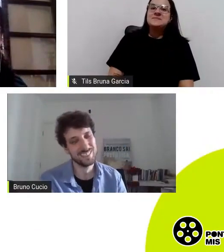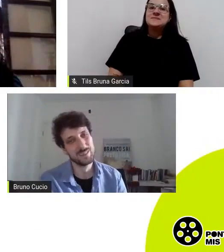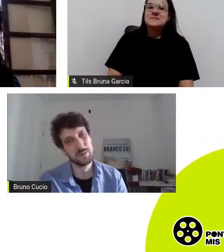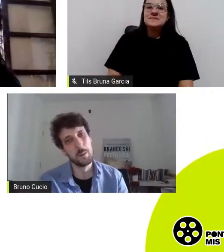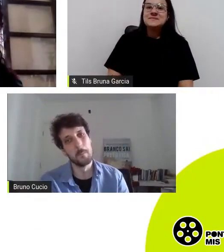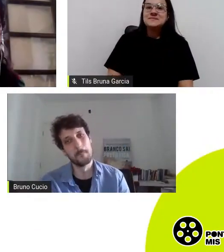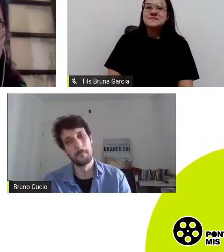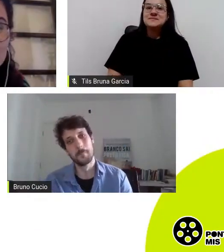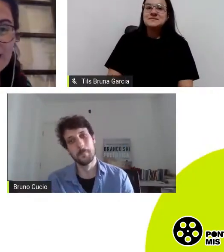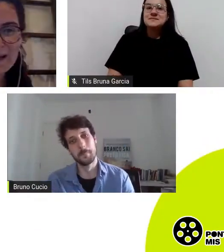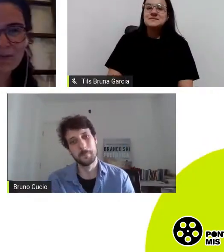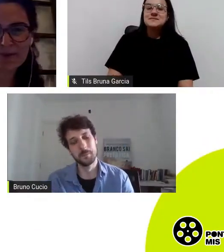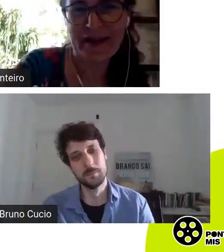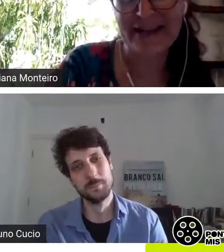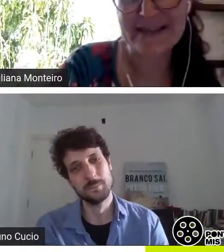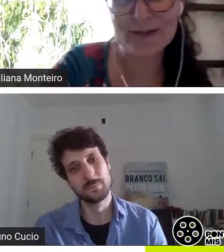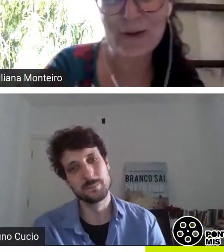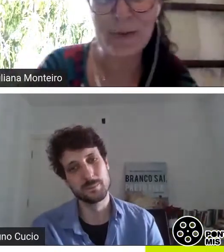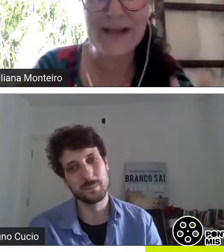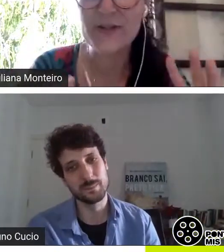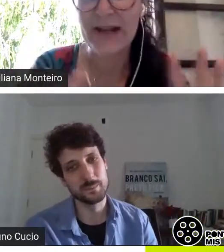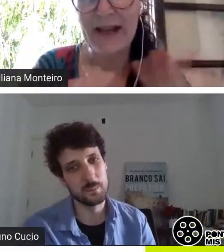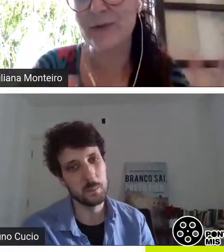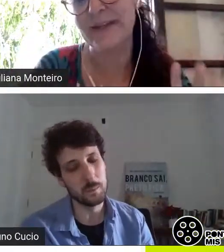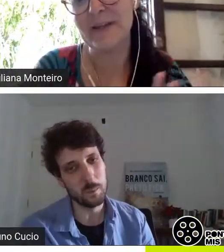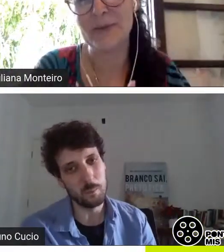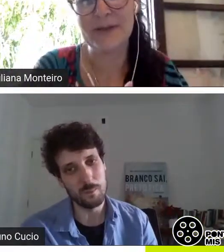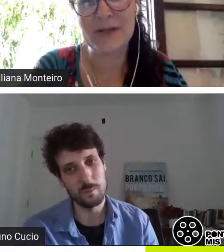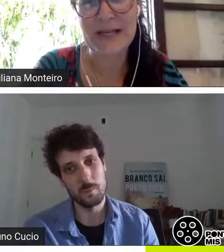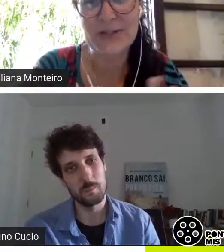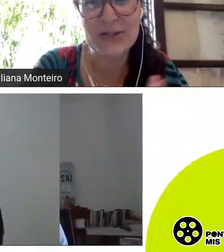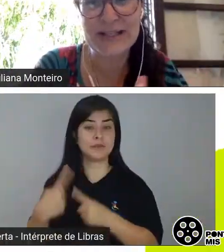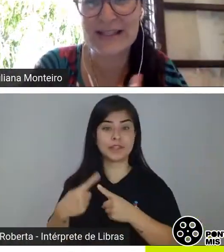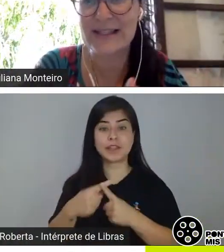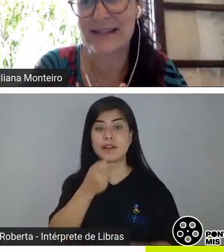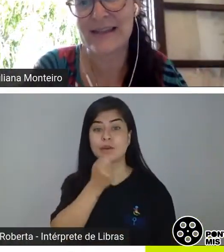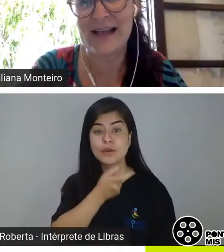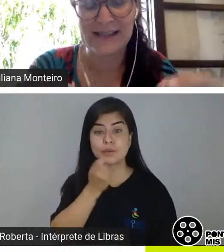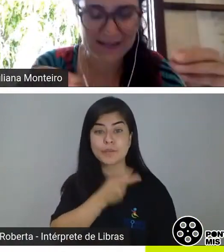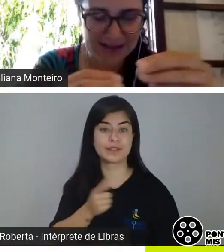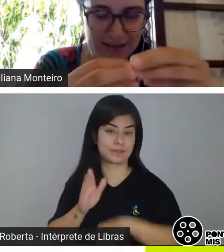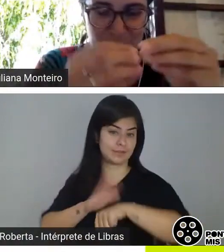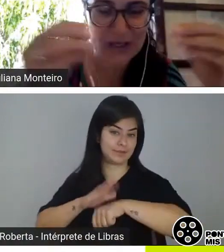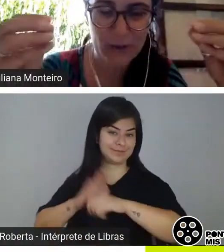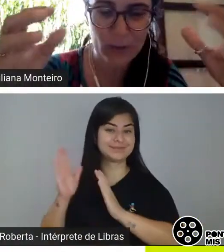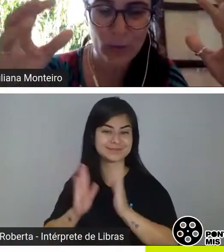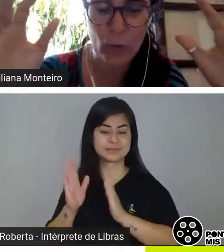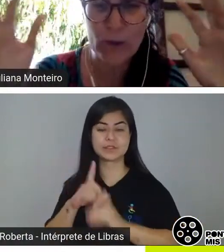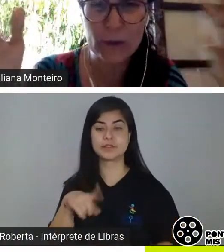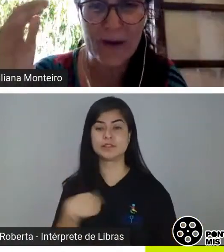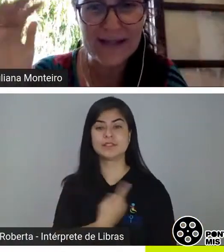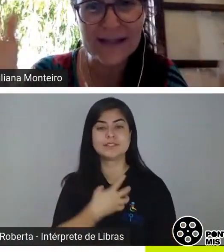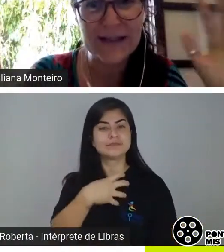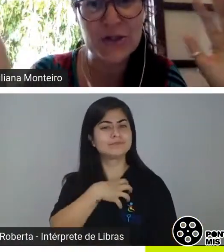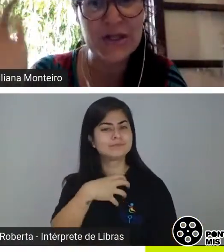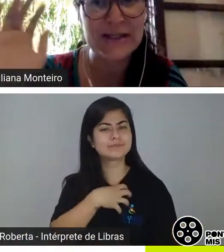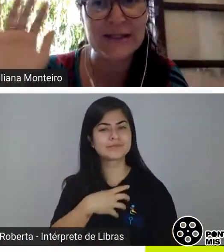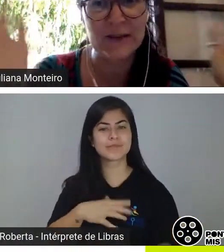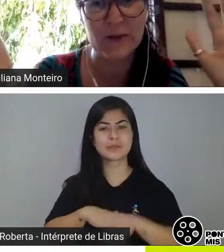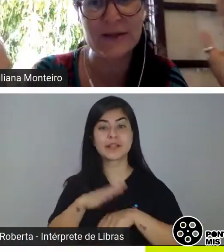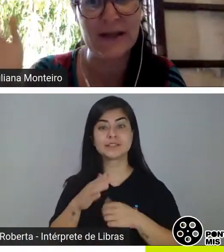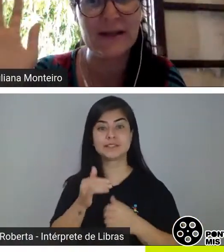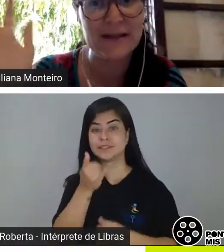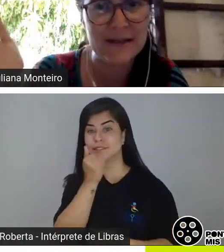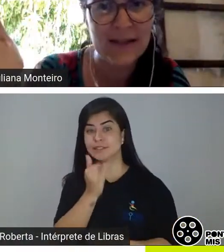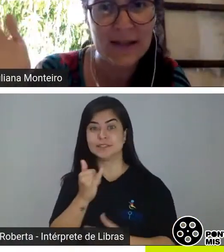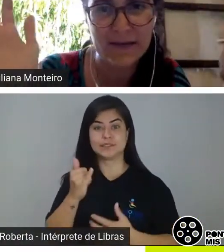E comédia tem muito tempo, né? A questão da comédia é o tempo. Então, a gente tem essa sensação de que quanto mais sinergia